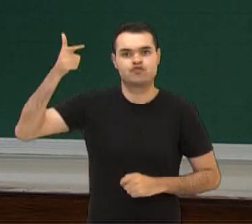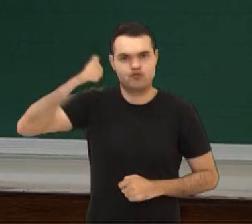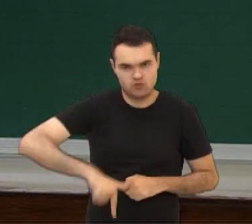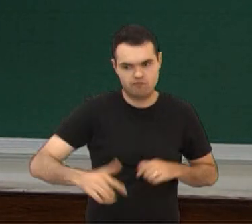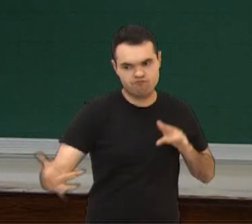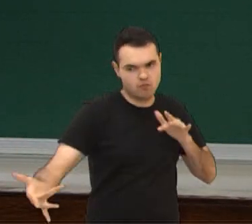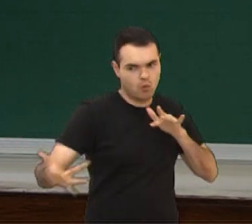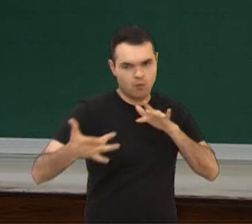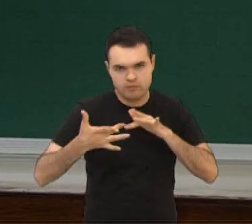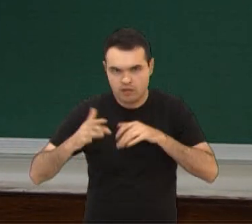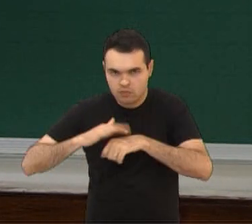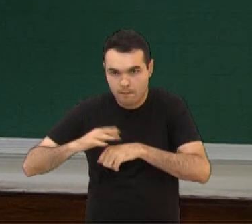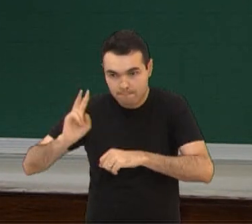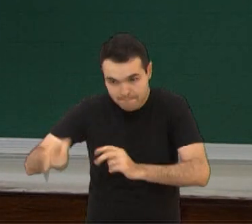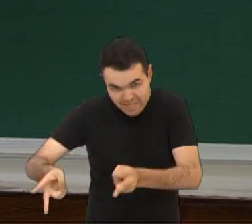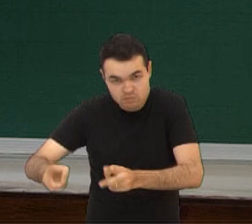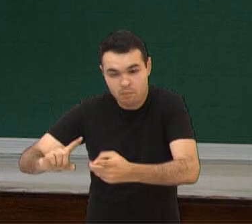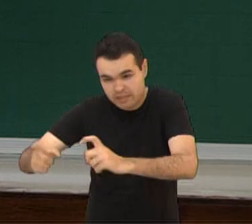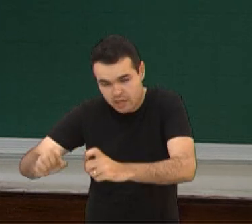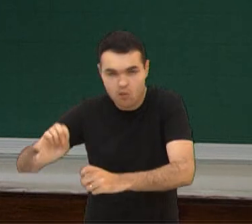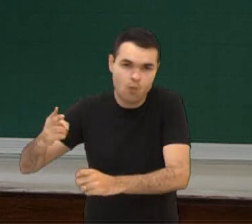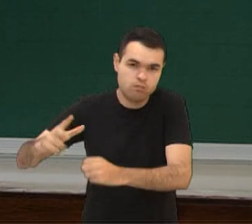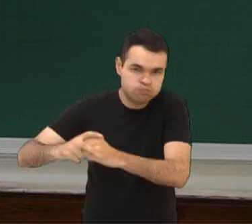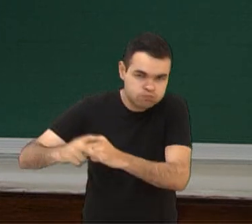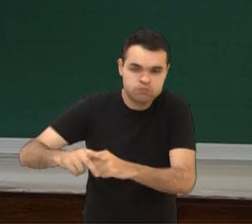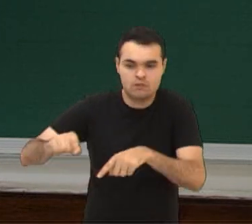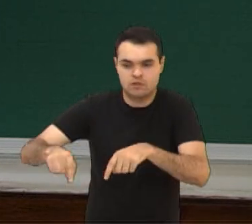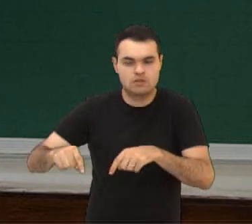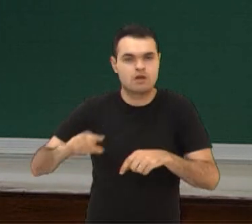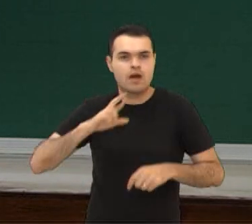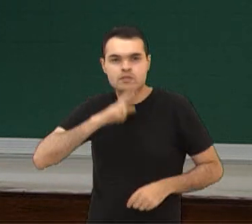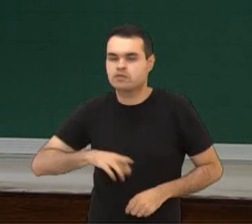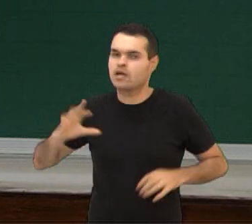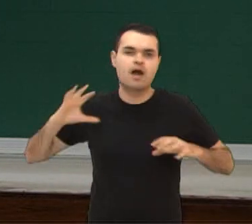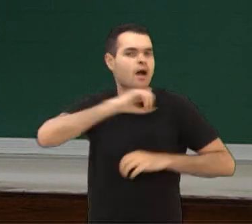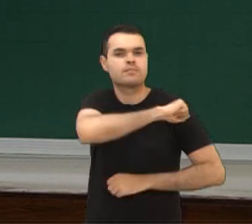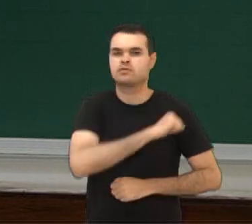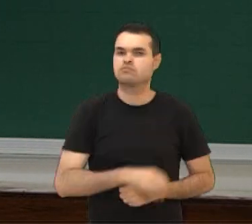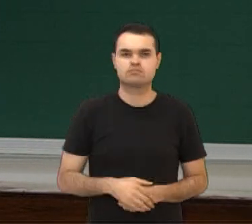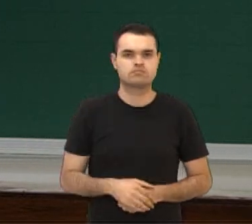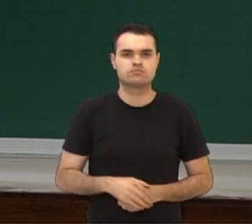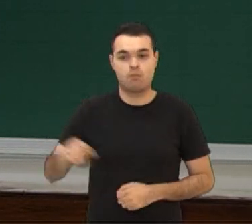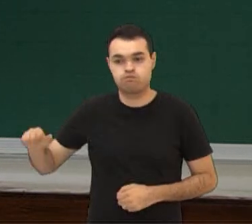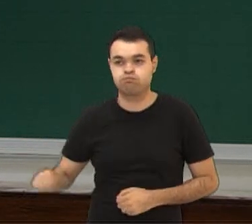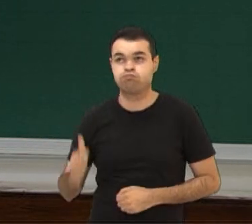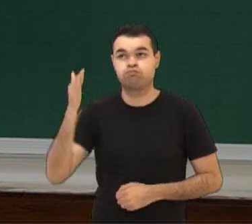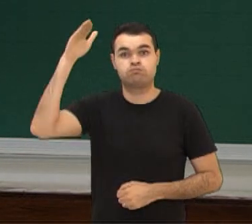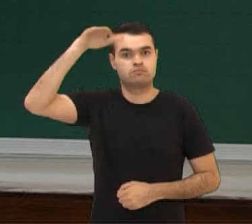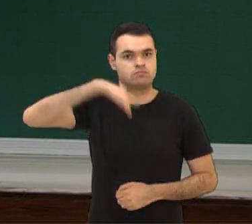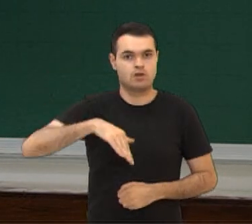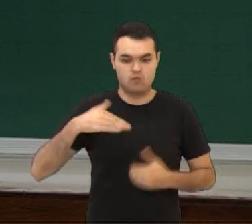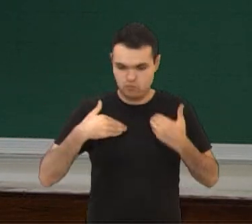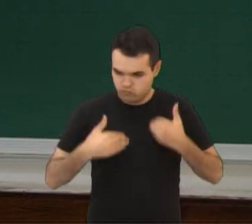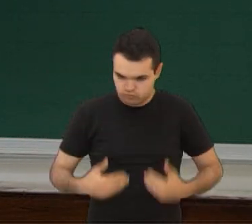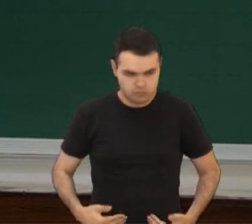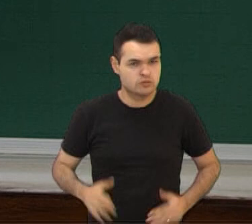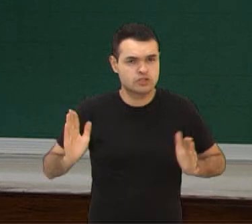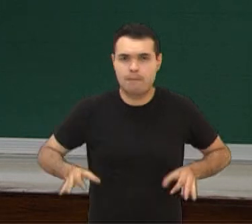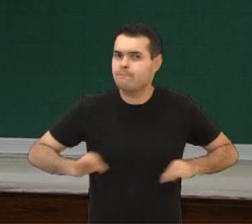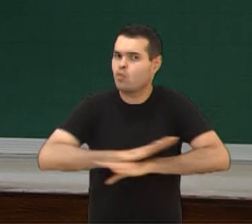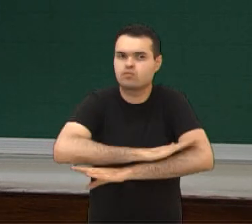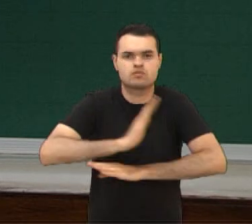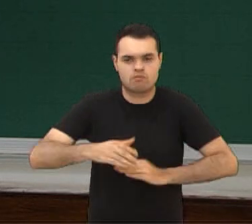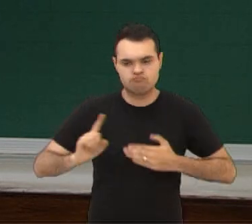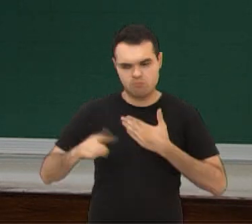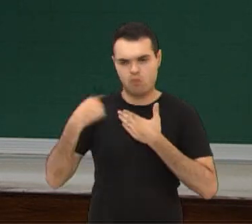mesmo patógeno, com o mesmo antígeno, a resposta é muito mais rápida e muito maior também. A produção de anticorpos é muito maior. Então, por isso que ela